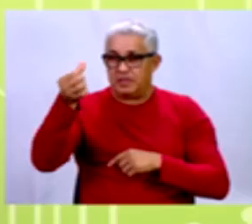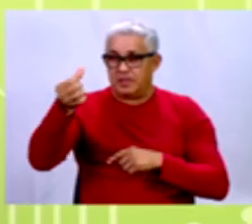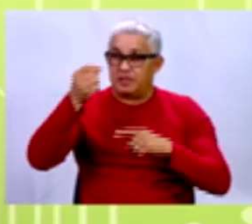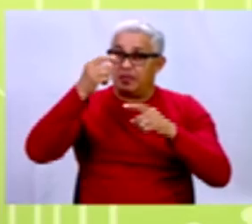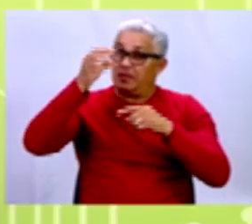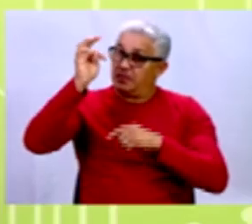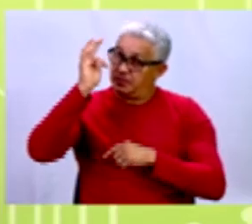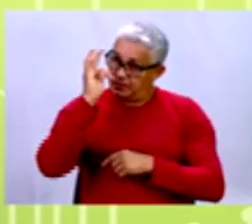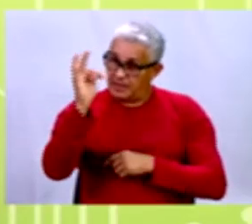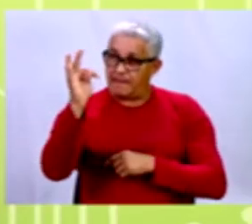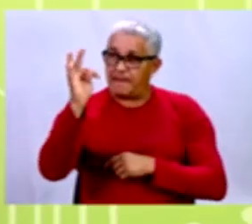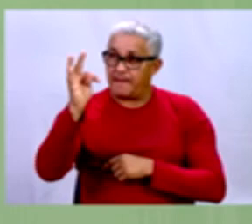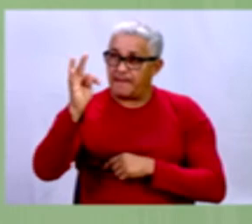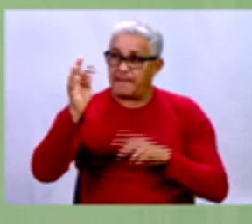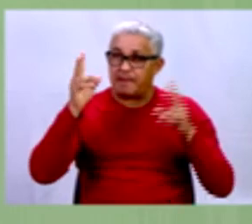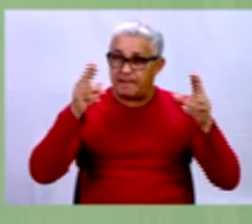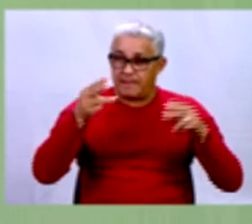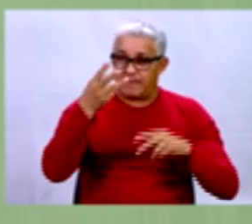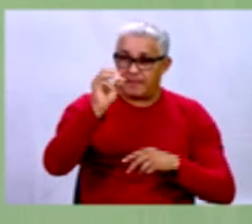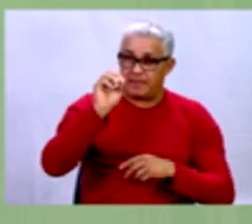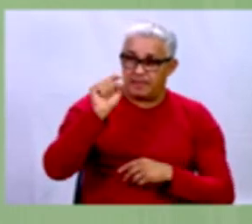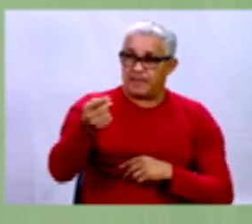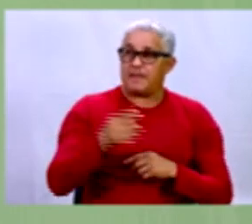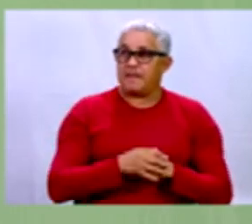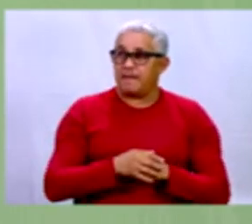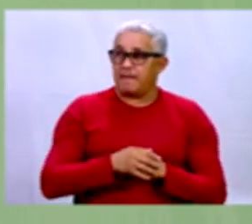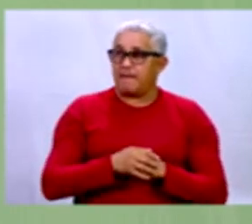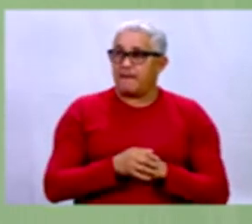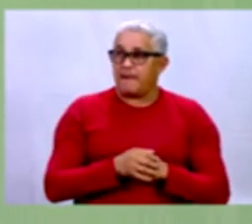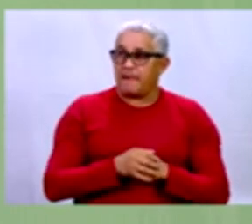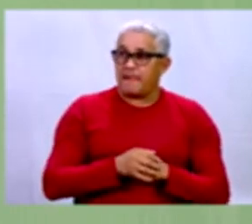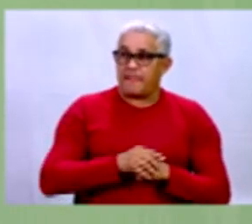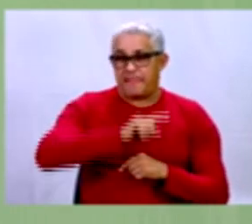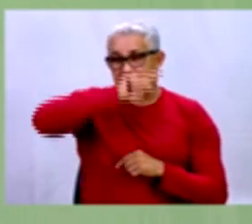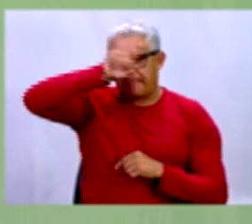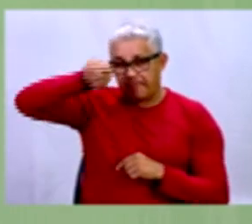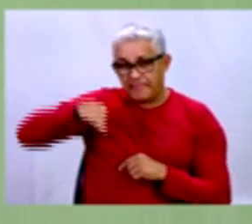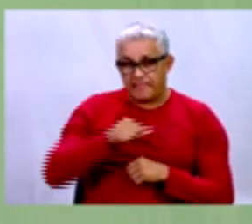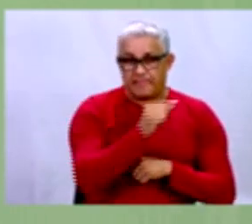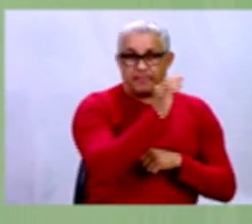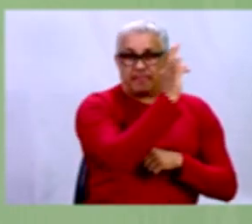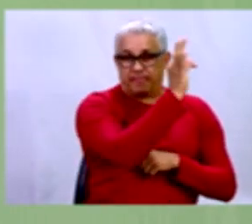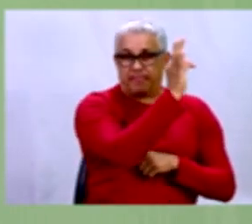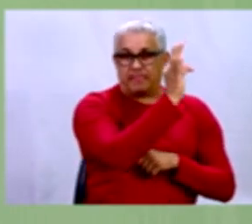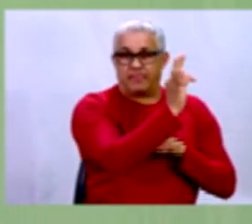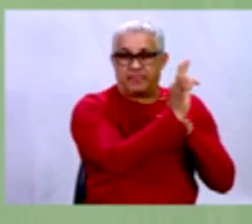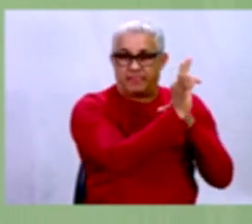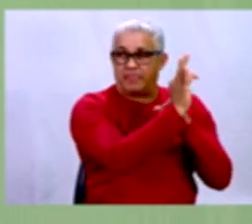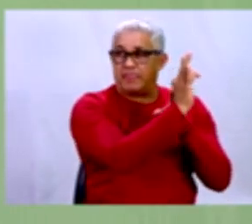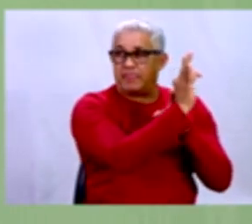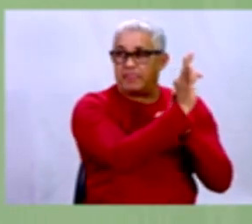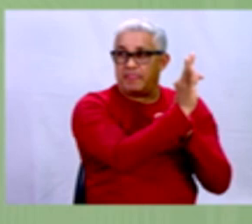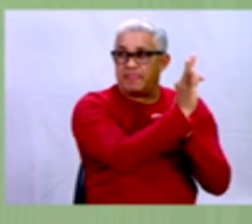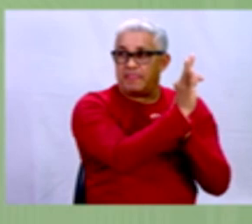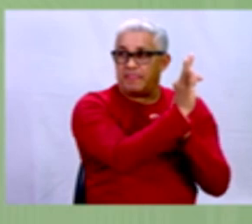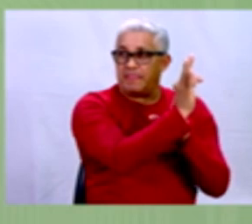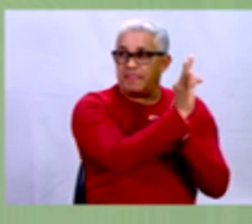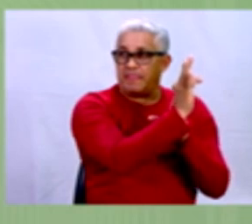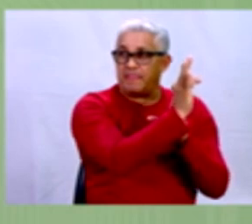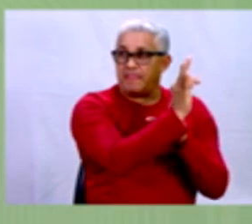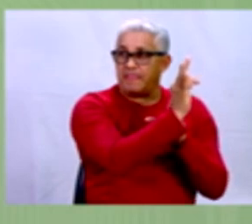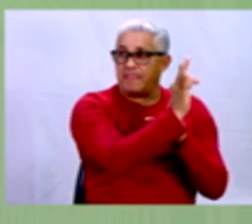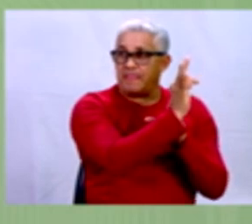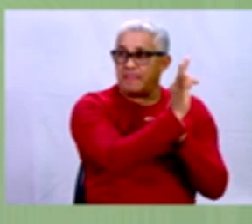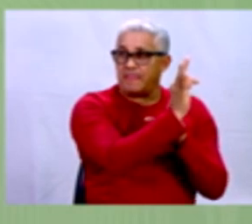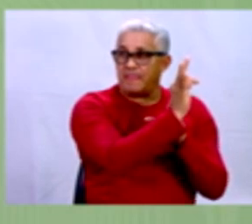25,54466T, né? É igual a 30 mil. Vamos isolar o T agora. Isso quer dizer que aqui está multiplicando, vai passar para cá,